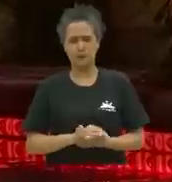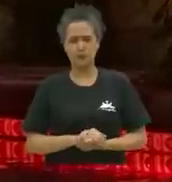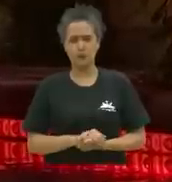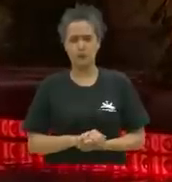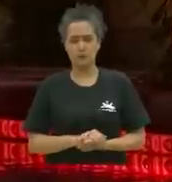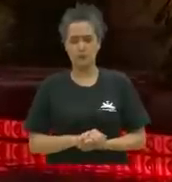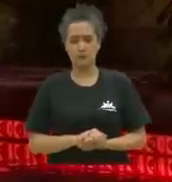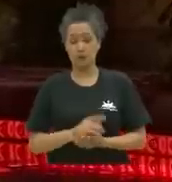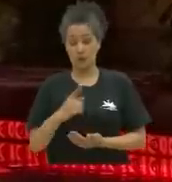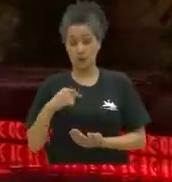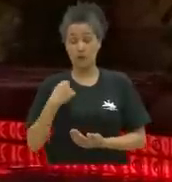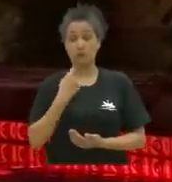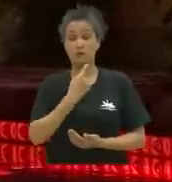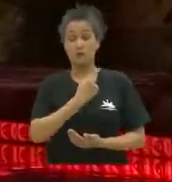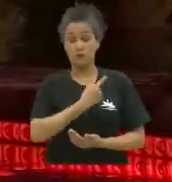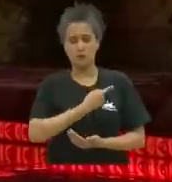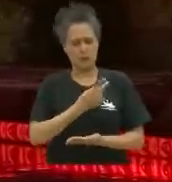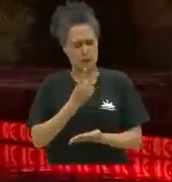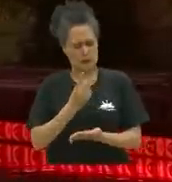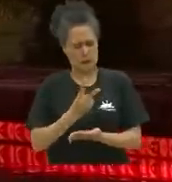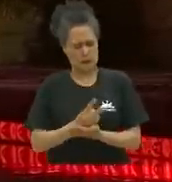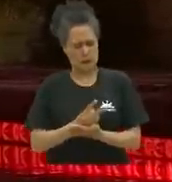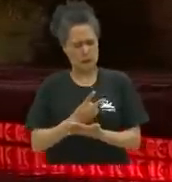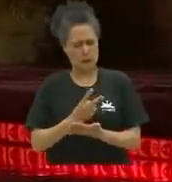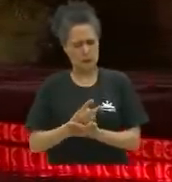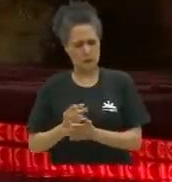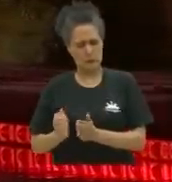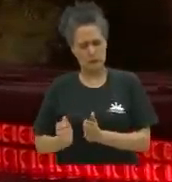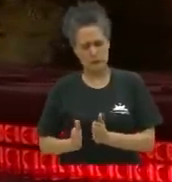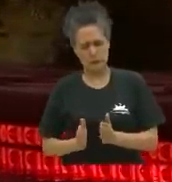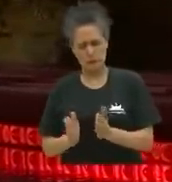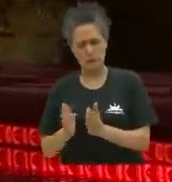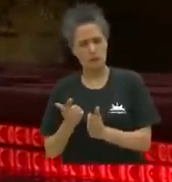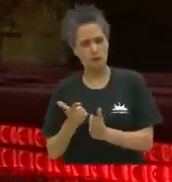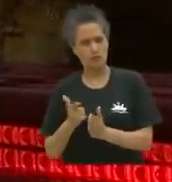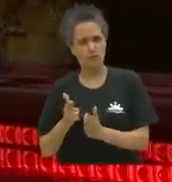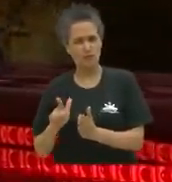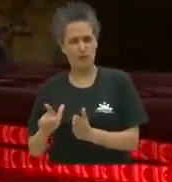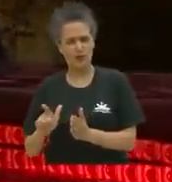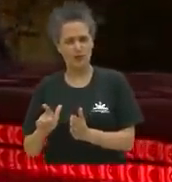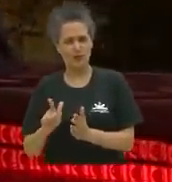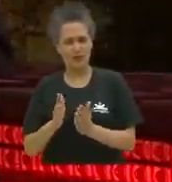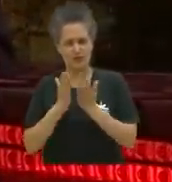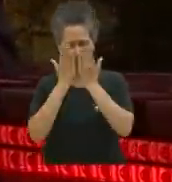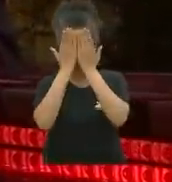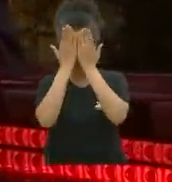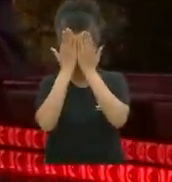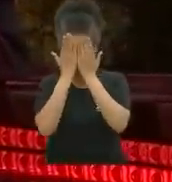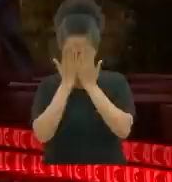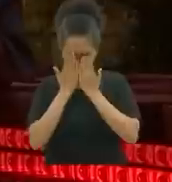E a gente insiste em outro caminho. Ó, Verônica,